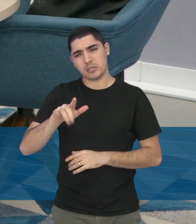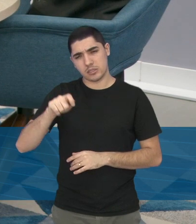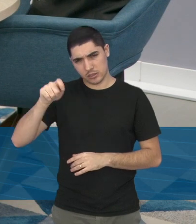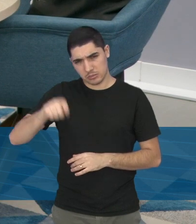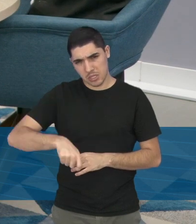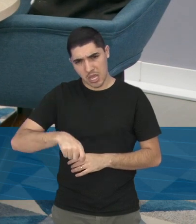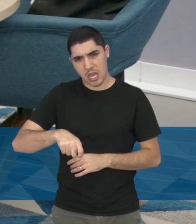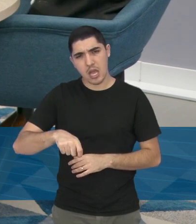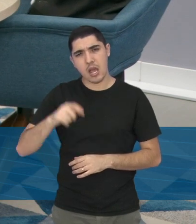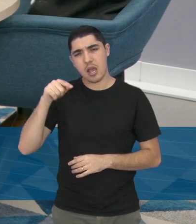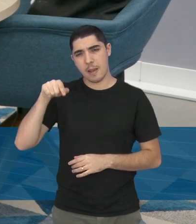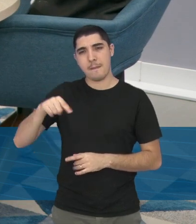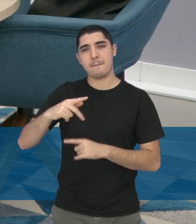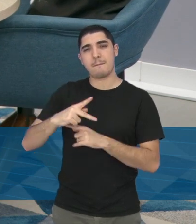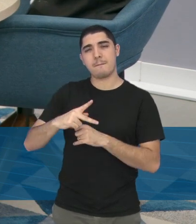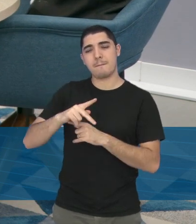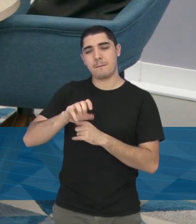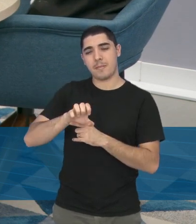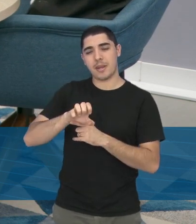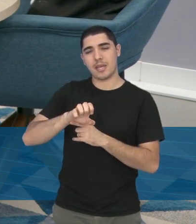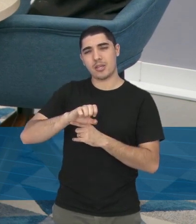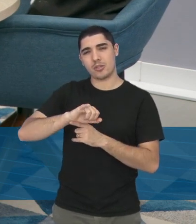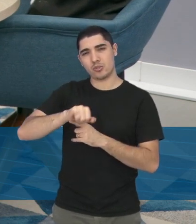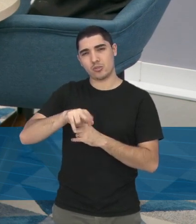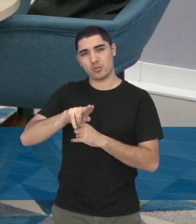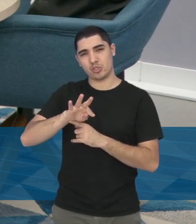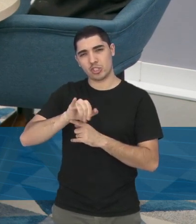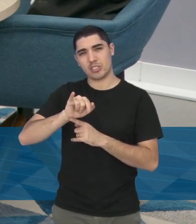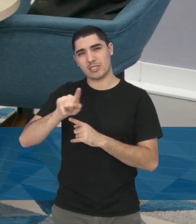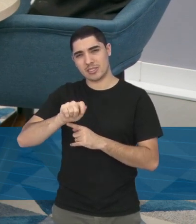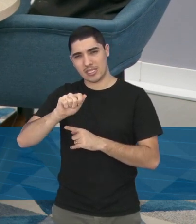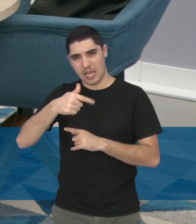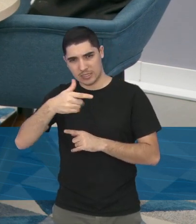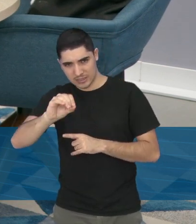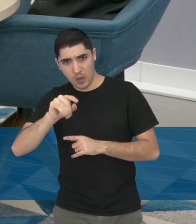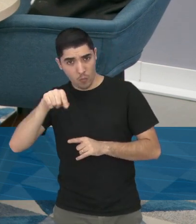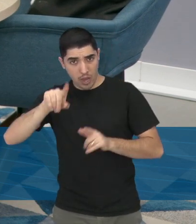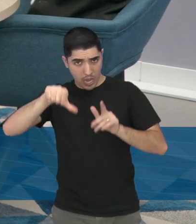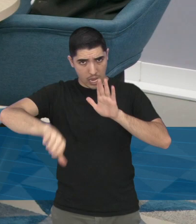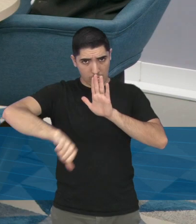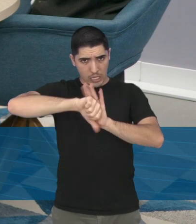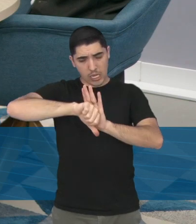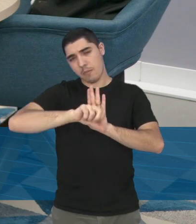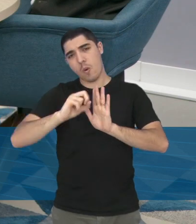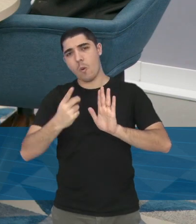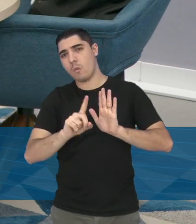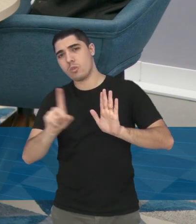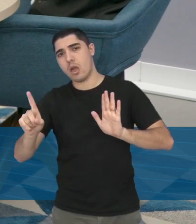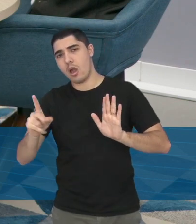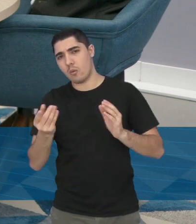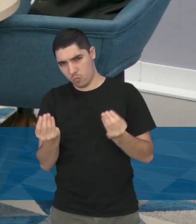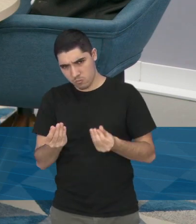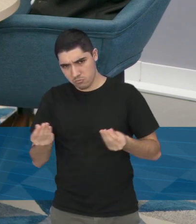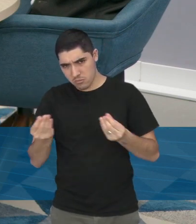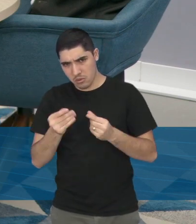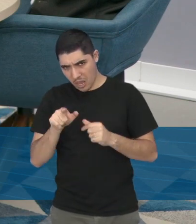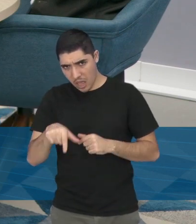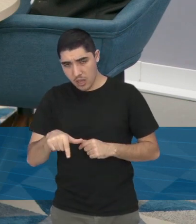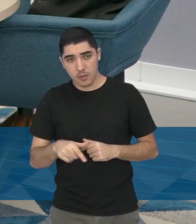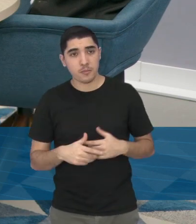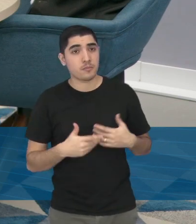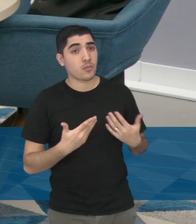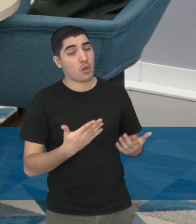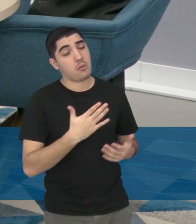dizer, pode-se dizer que a pejotização seria um modelo ilegal ou não chega a tanto? Mas vou lá se pensar.